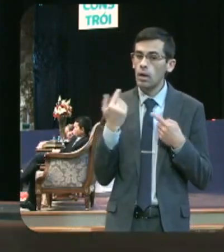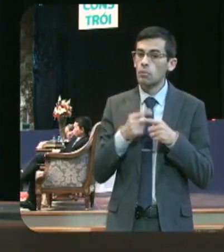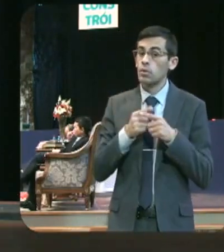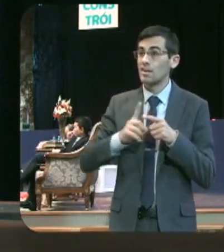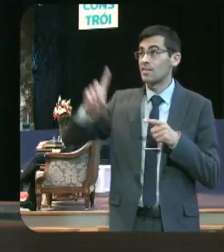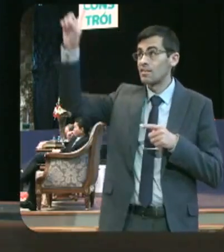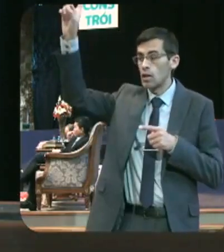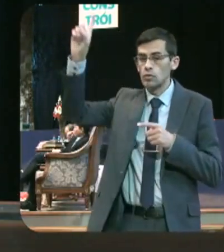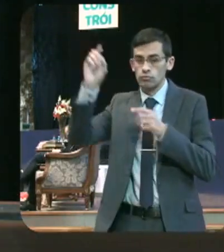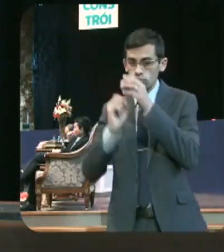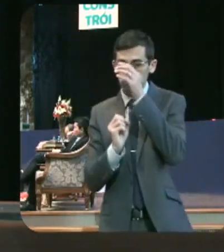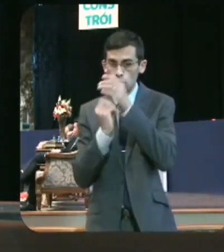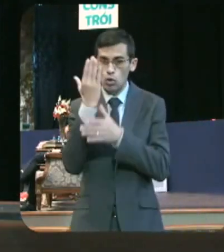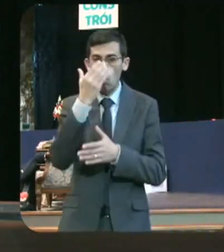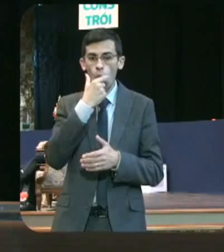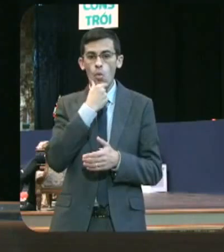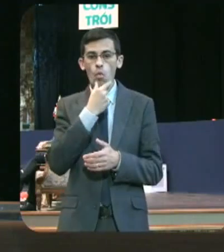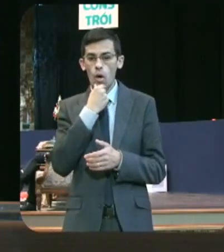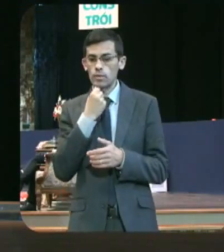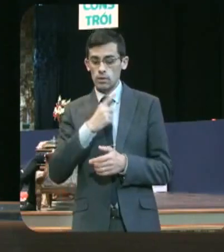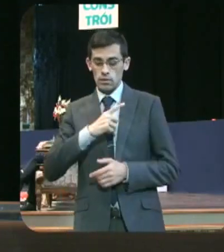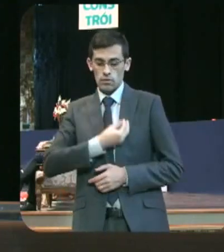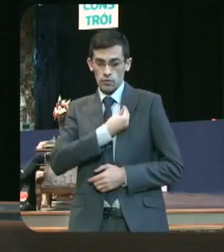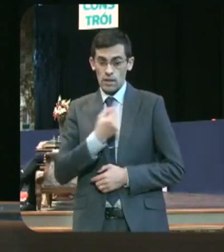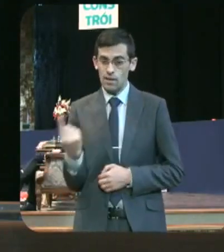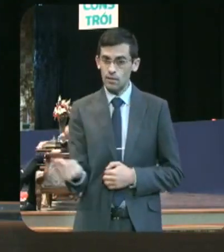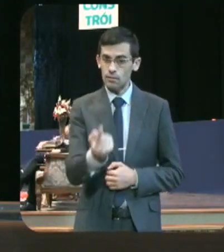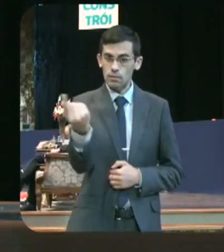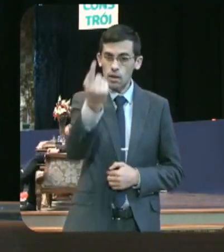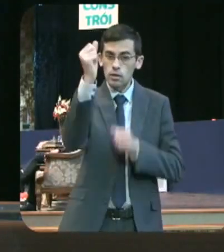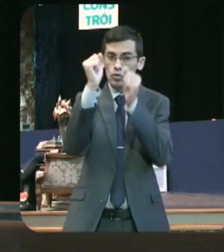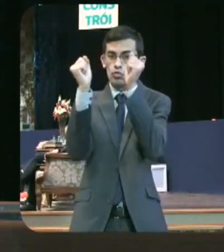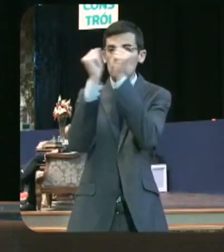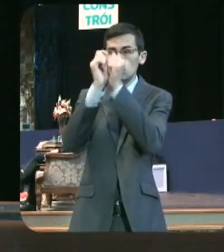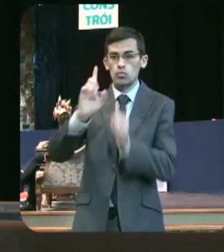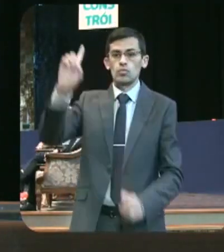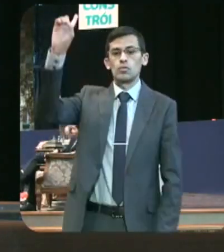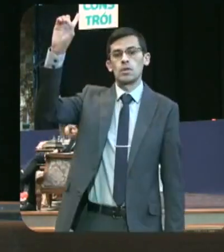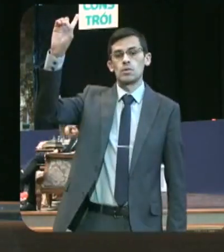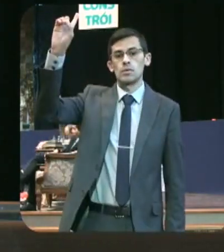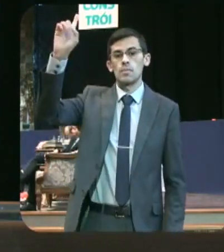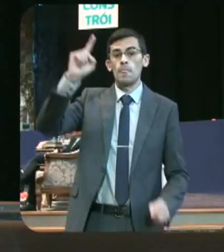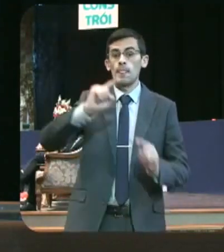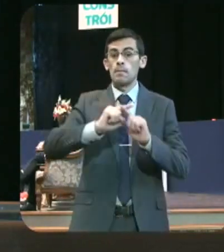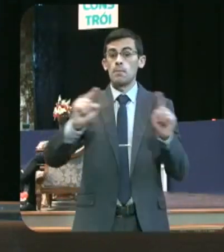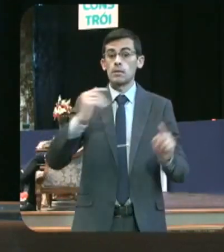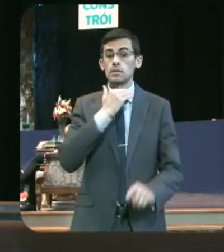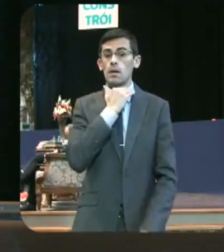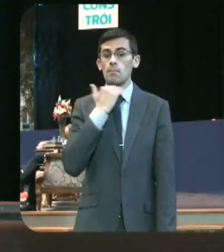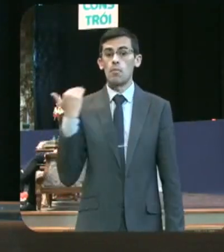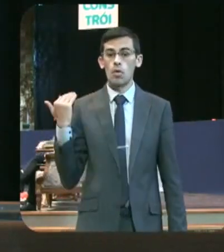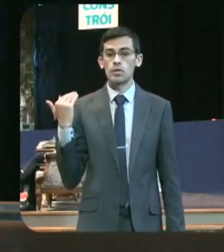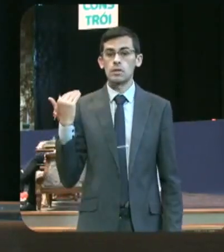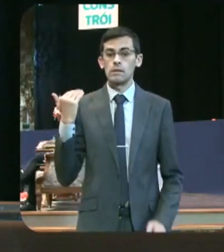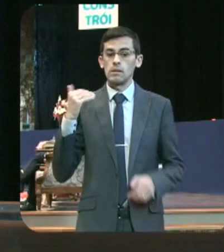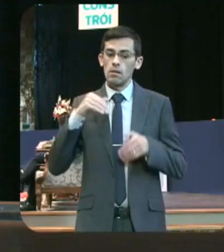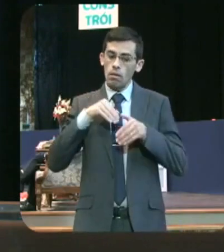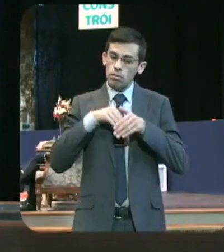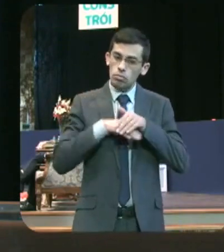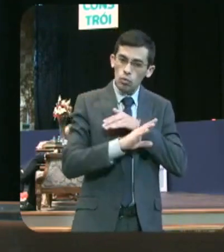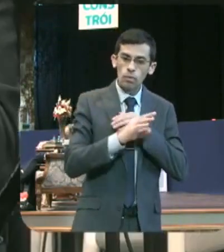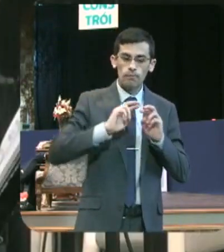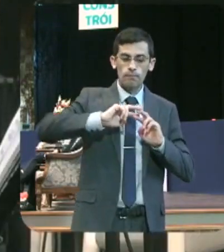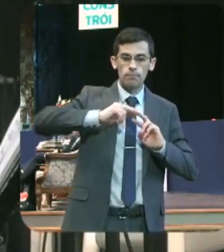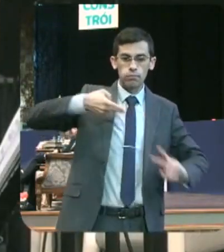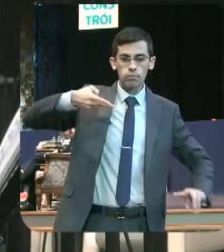havia criado o ser humano para viver eternamente com Ele. Mas a morte se instalou no nosso